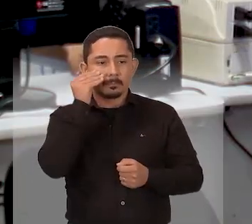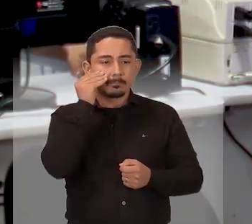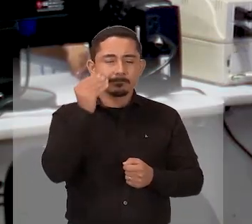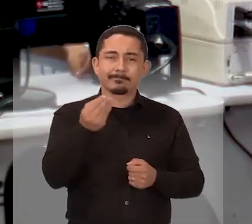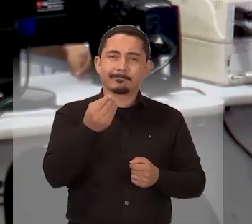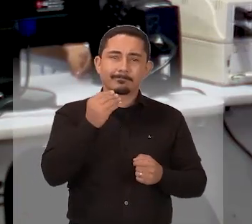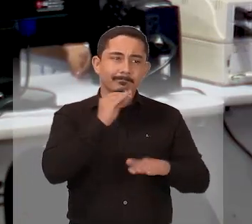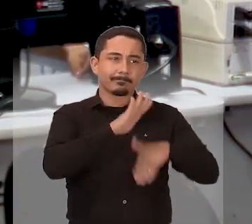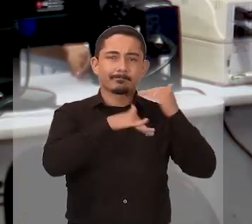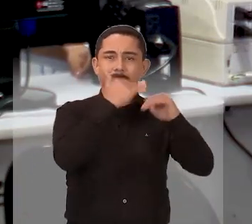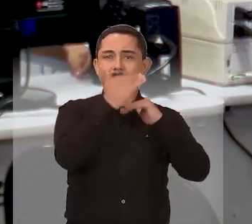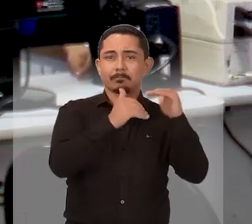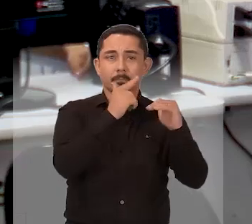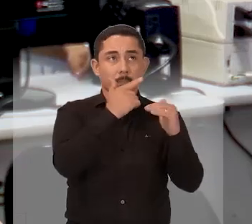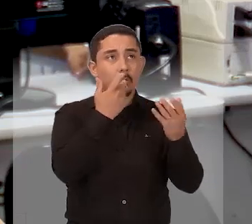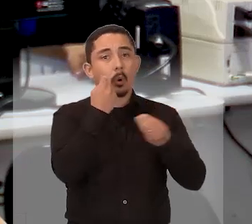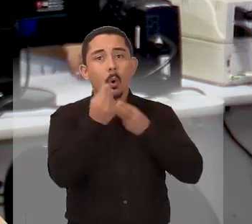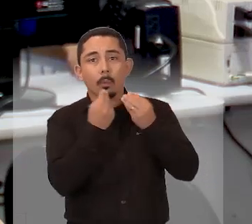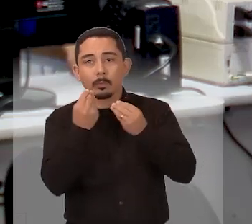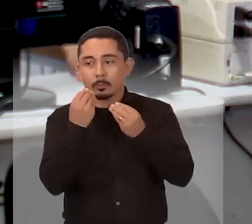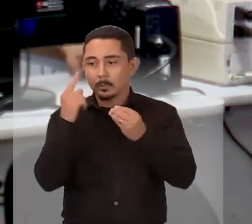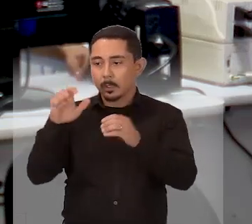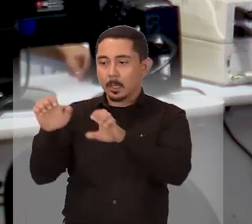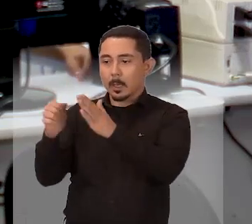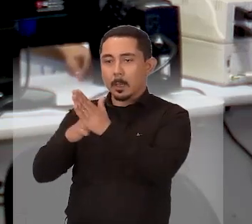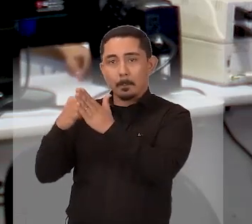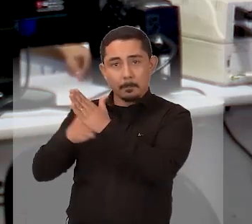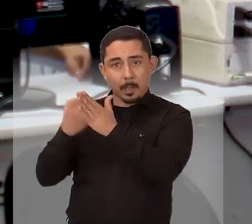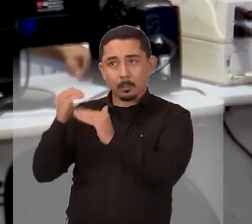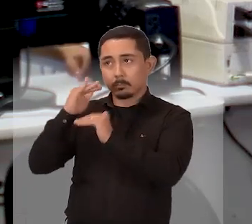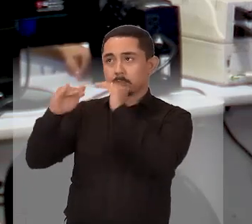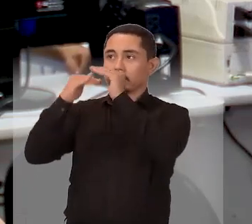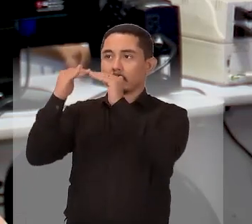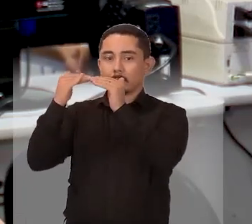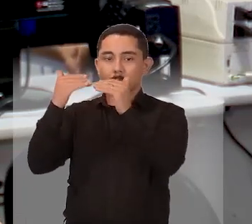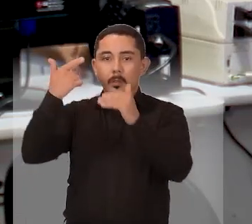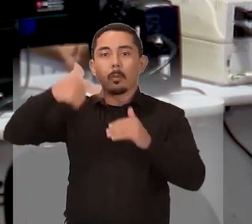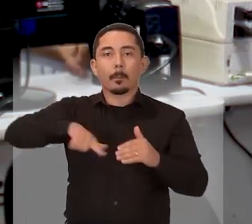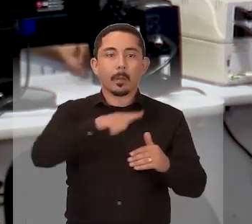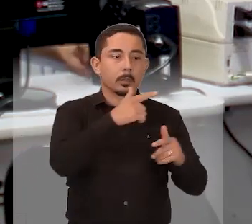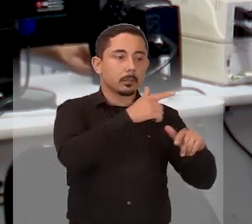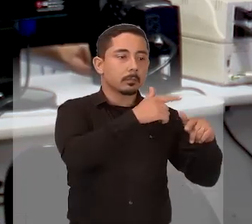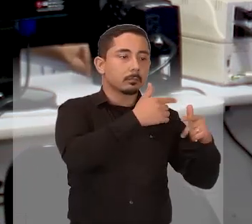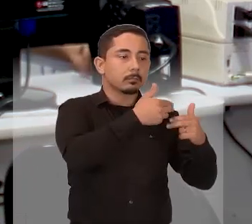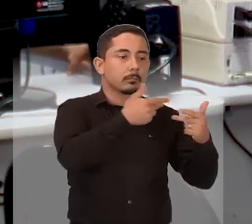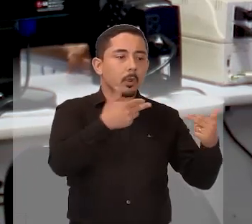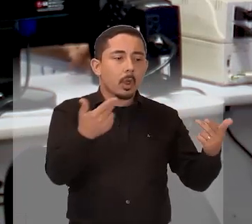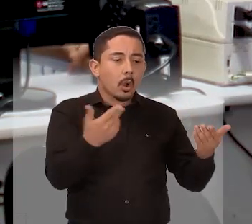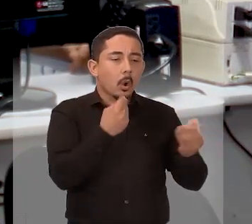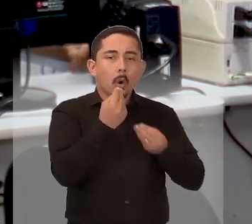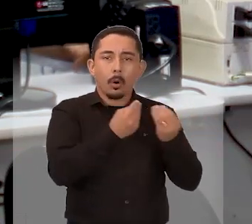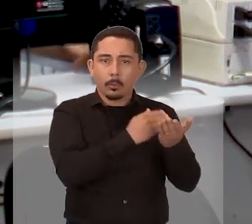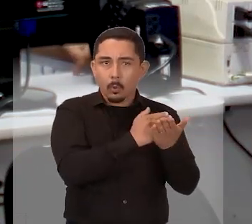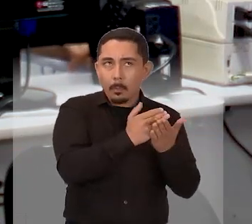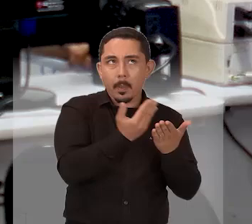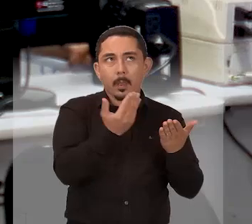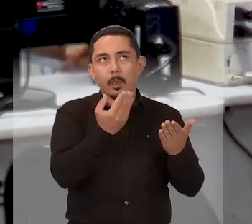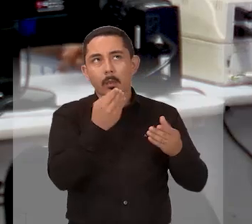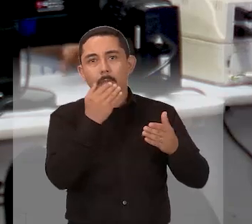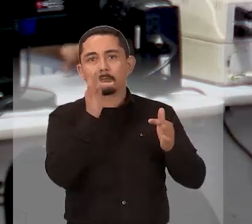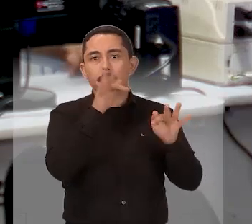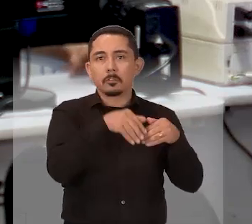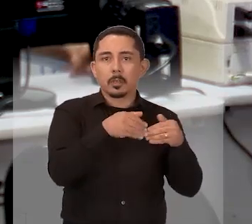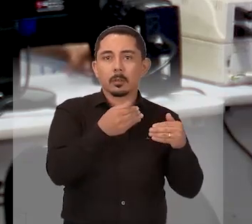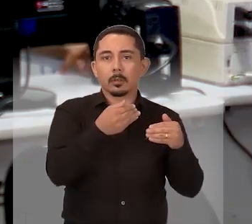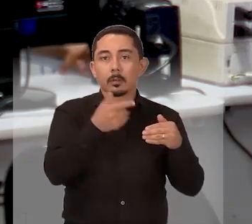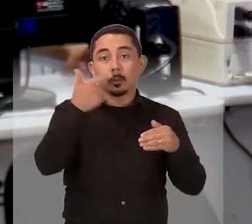com eles hierarquia, conhecimento de início, meio e fim de tarefa, conhecimentos